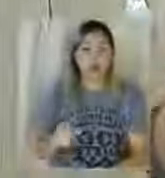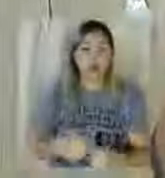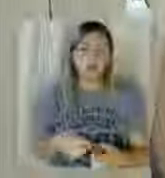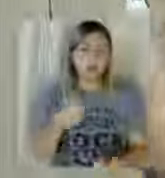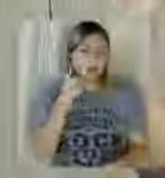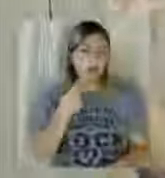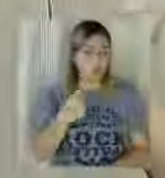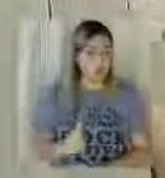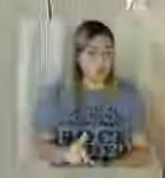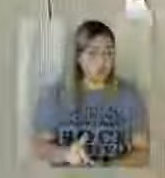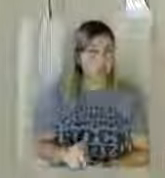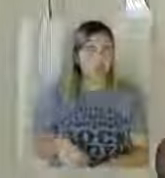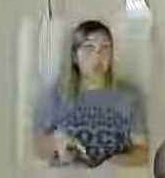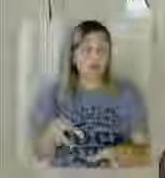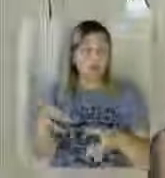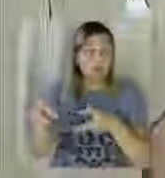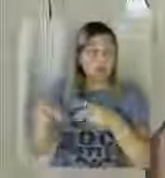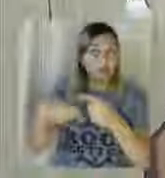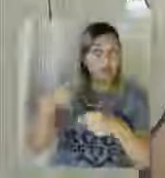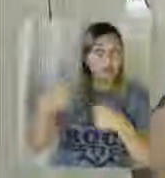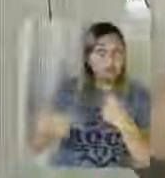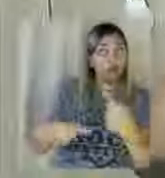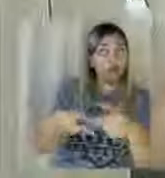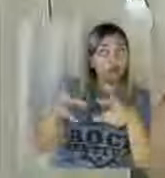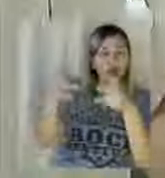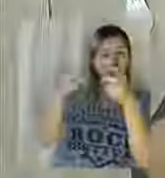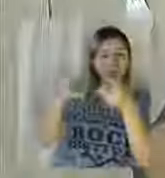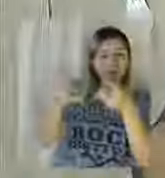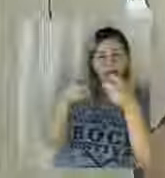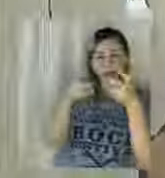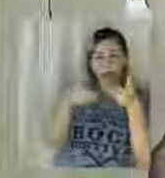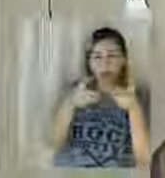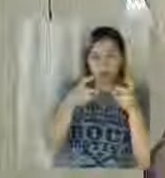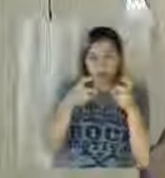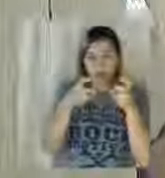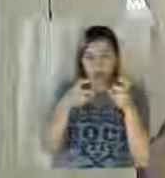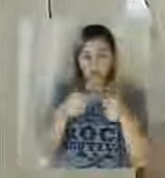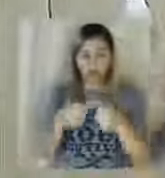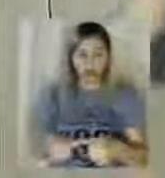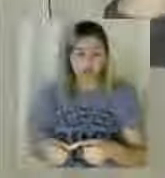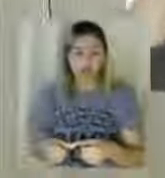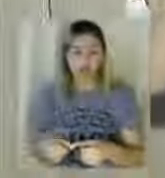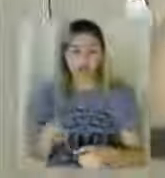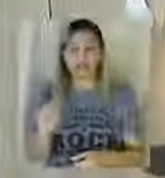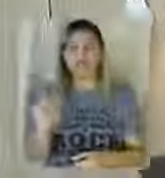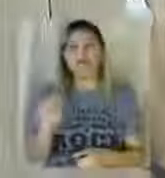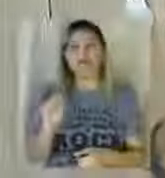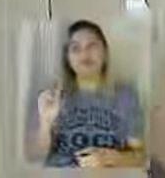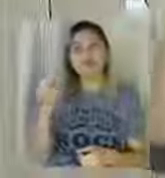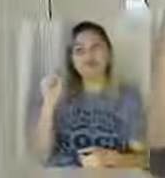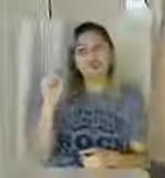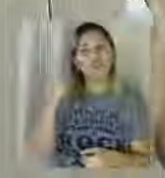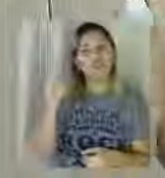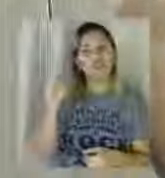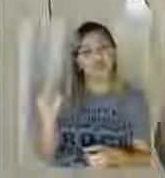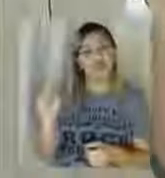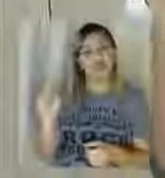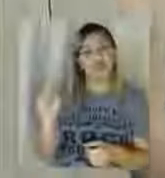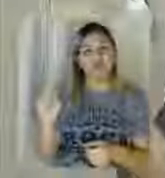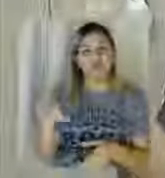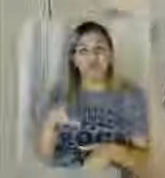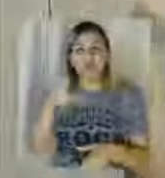Depois eu fui percebendo que eu ficava sozinha naqueles espaços. Meus primos,